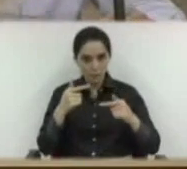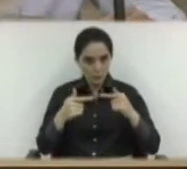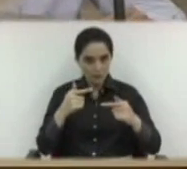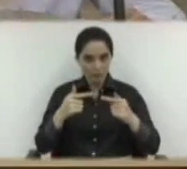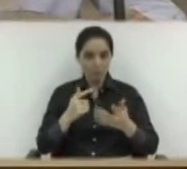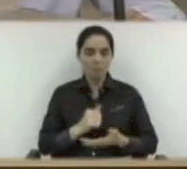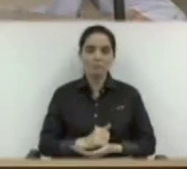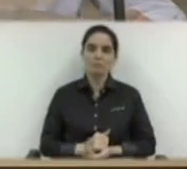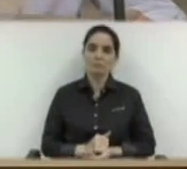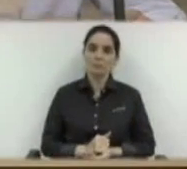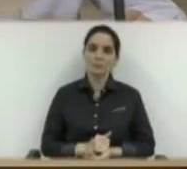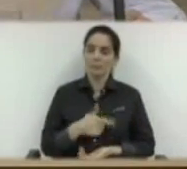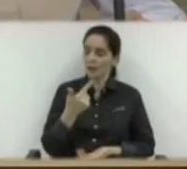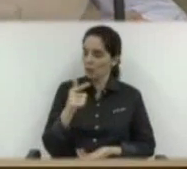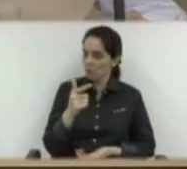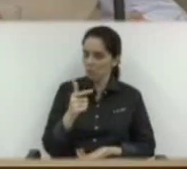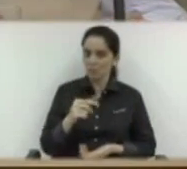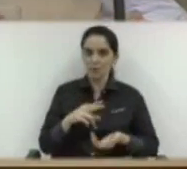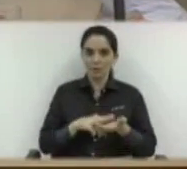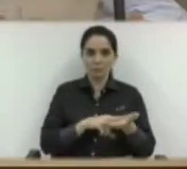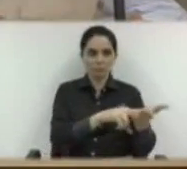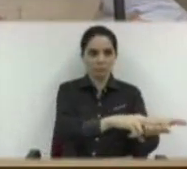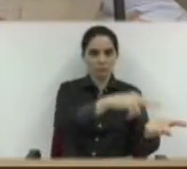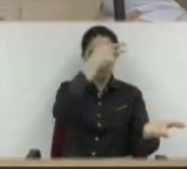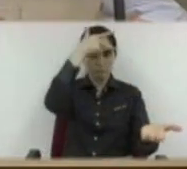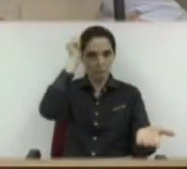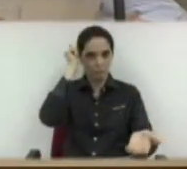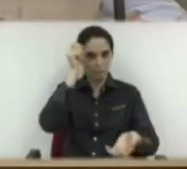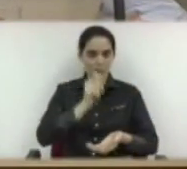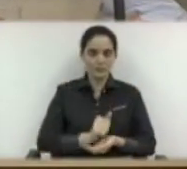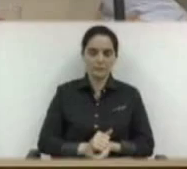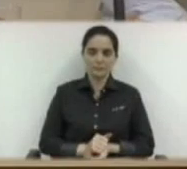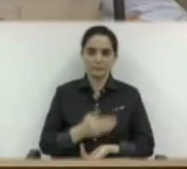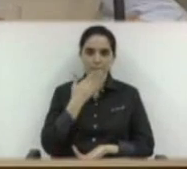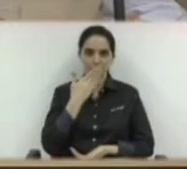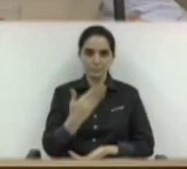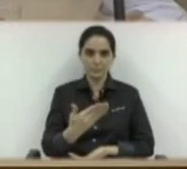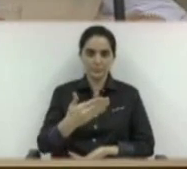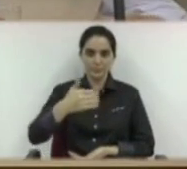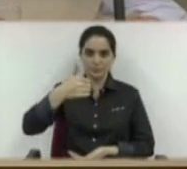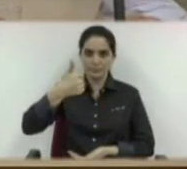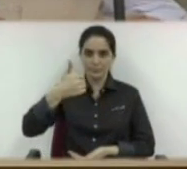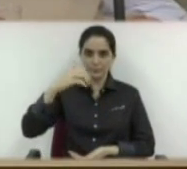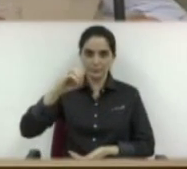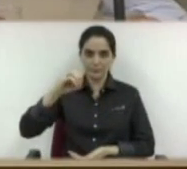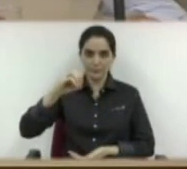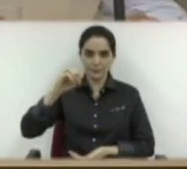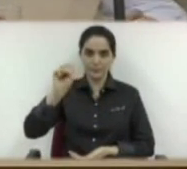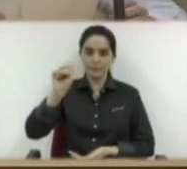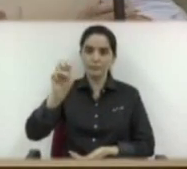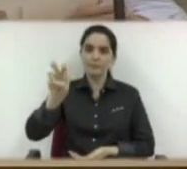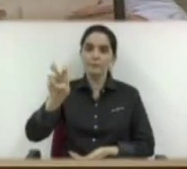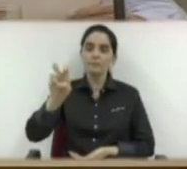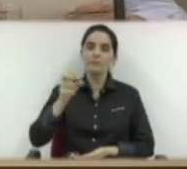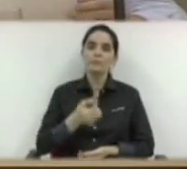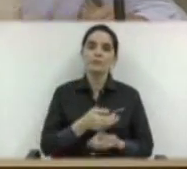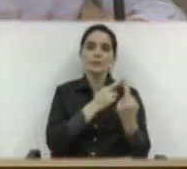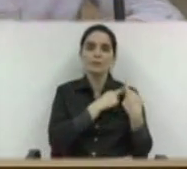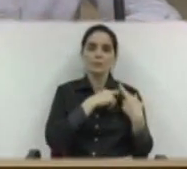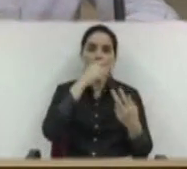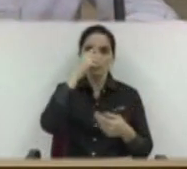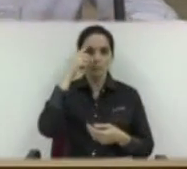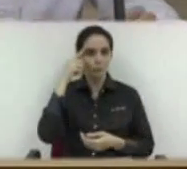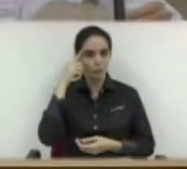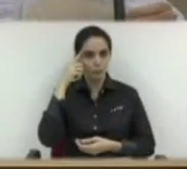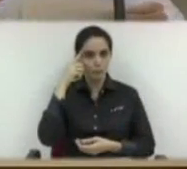1084 em discussão. Não havendo quem queira, encaminhe-se ao Executivo. Requerimento 1085. Autor, vereador Dr.